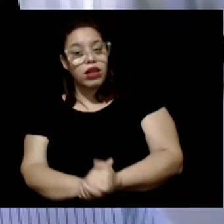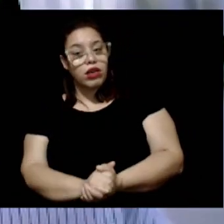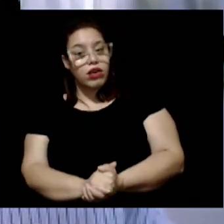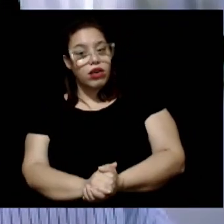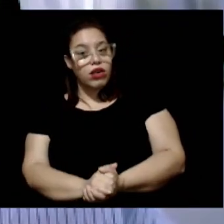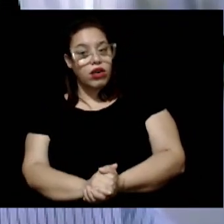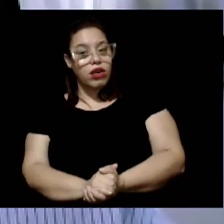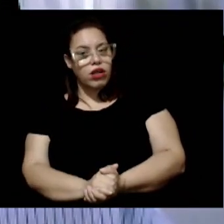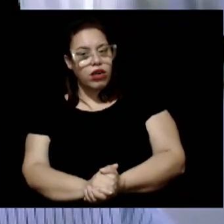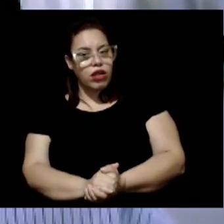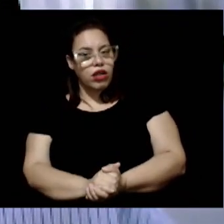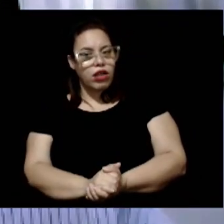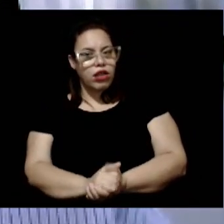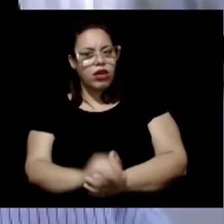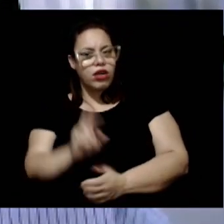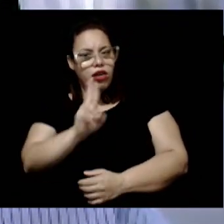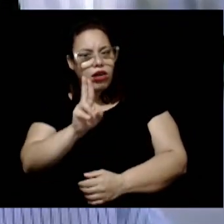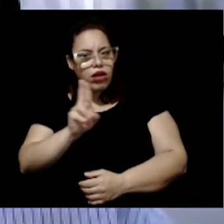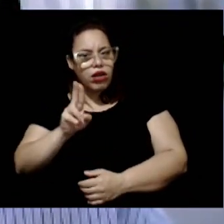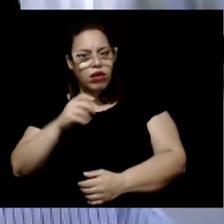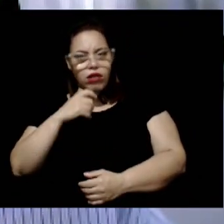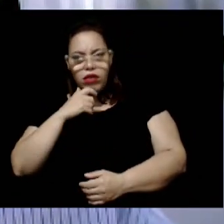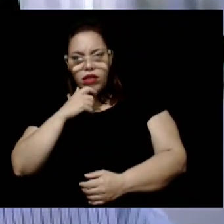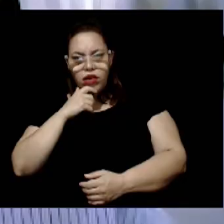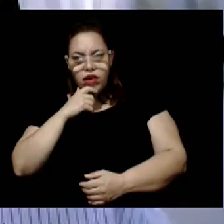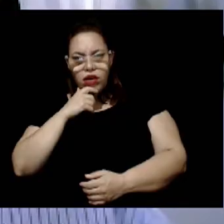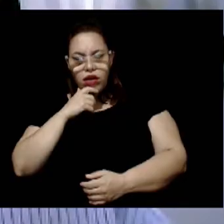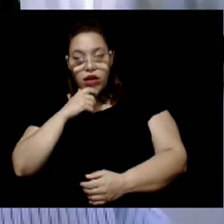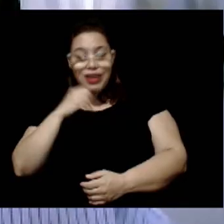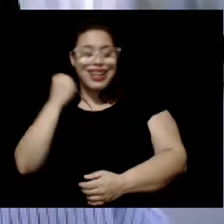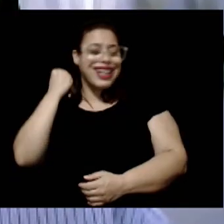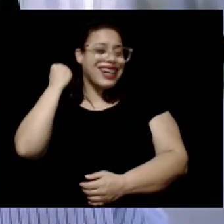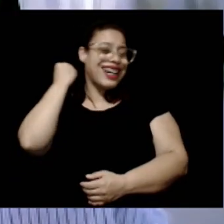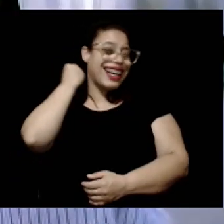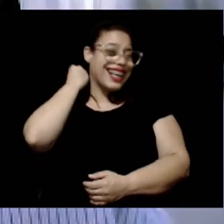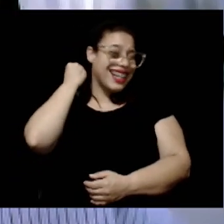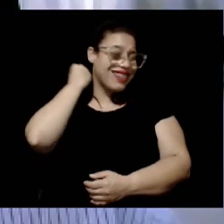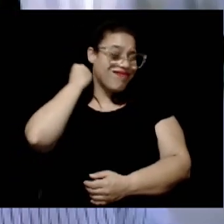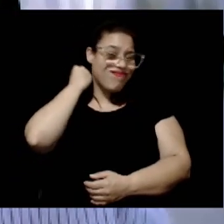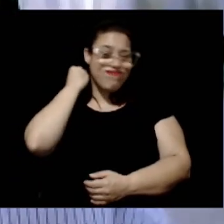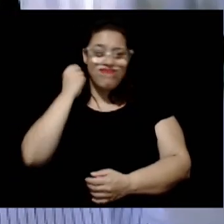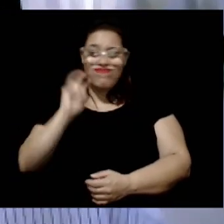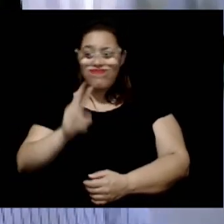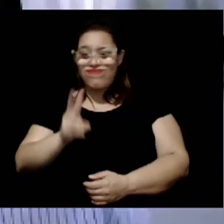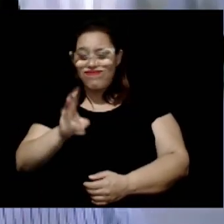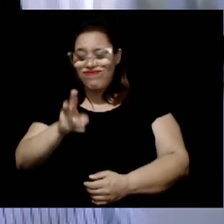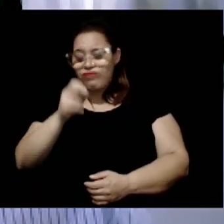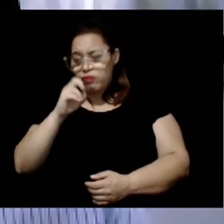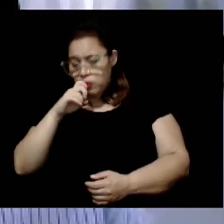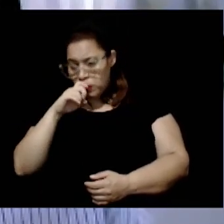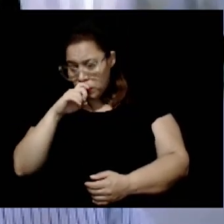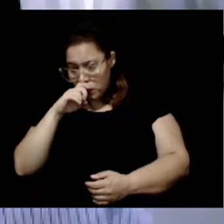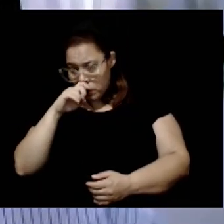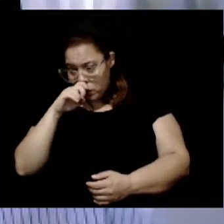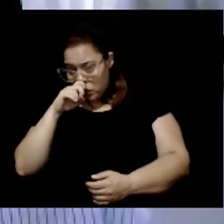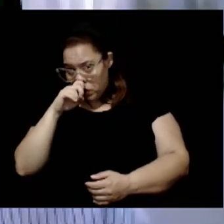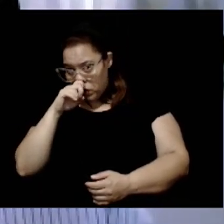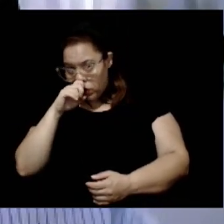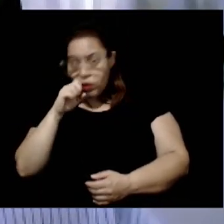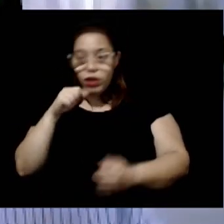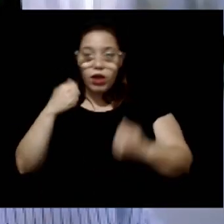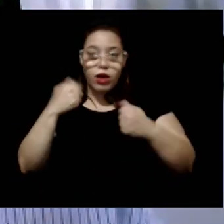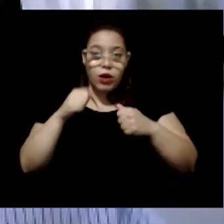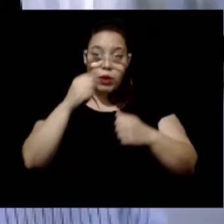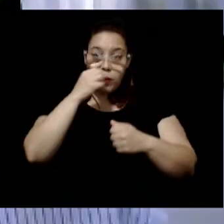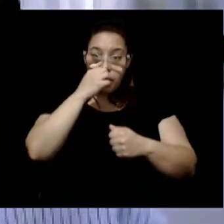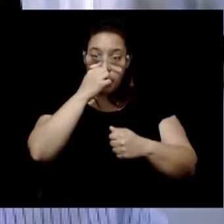eu vou chamar isso de a reação de estresse, que é aquela reação que nós deveríamos lançar mão do ponto de vista biológico em situações